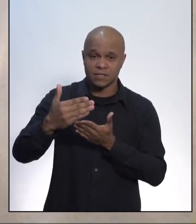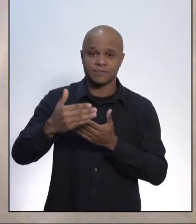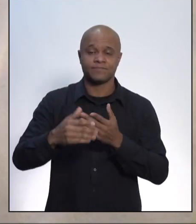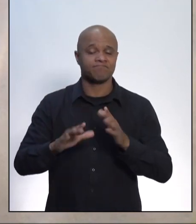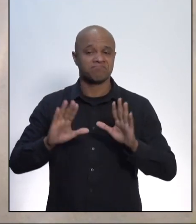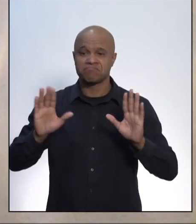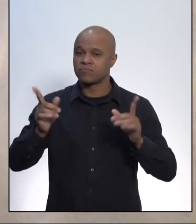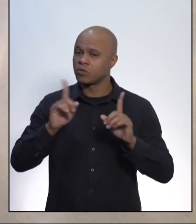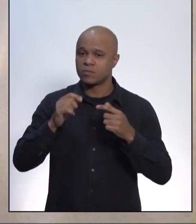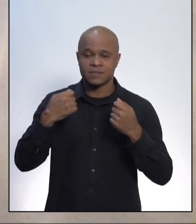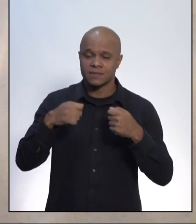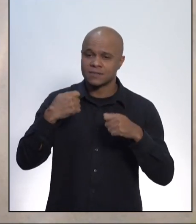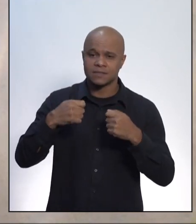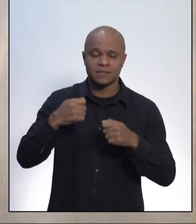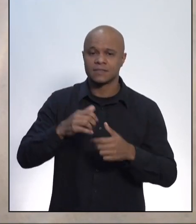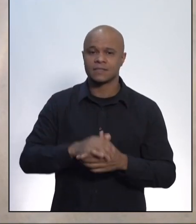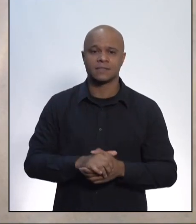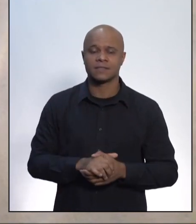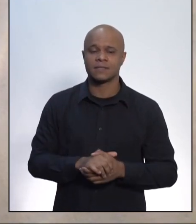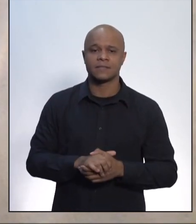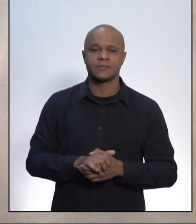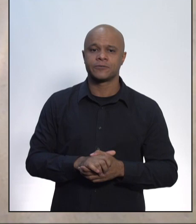TI. Então, a gente não tem